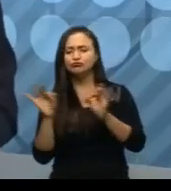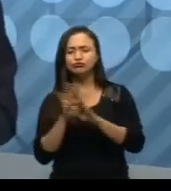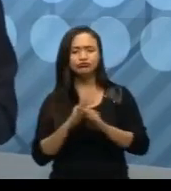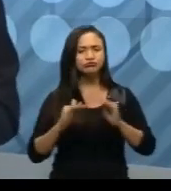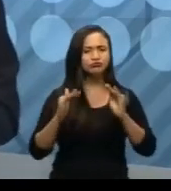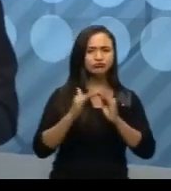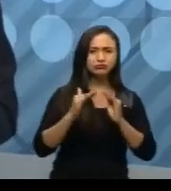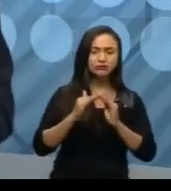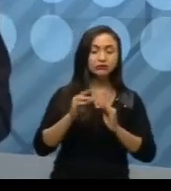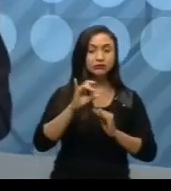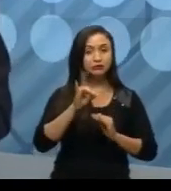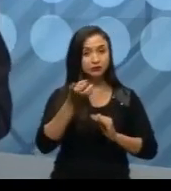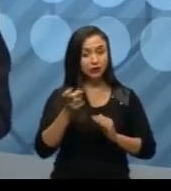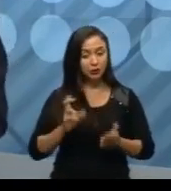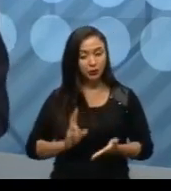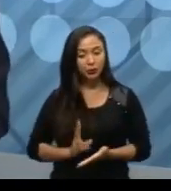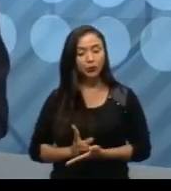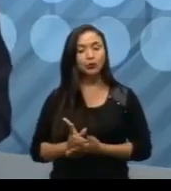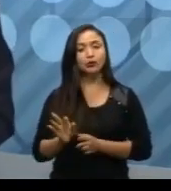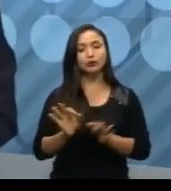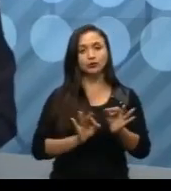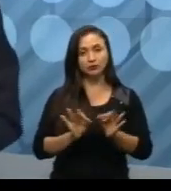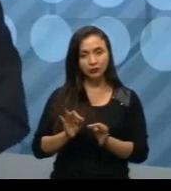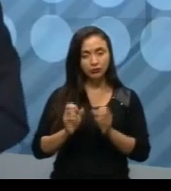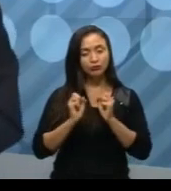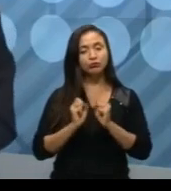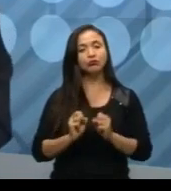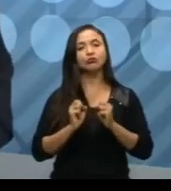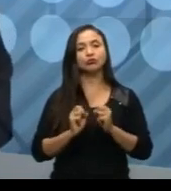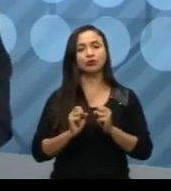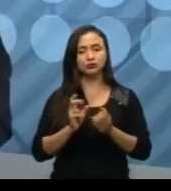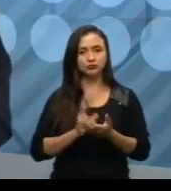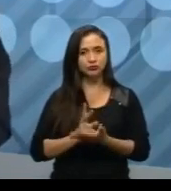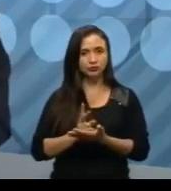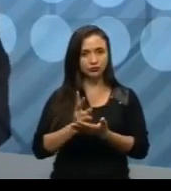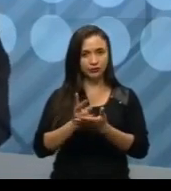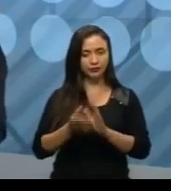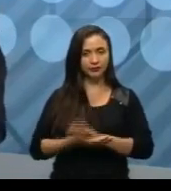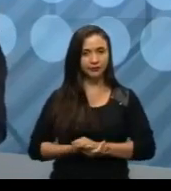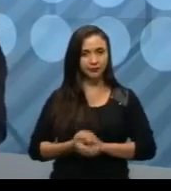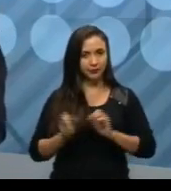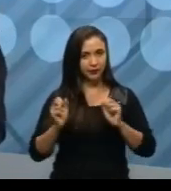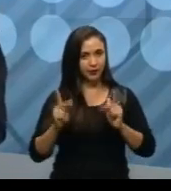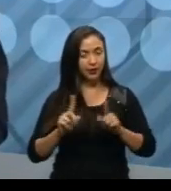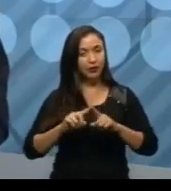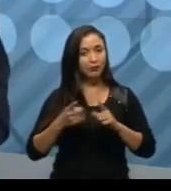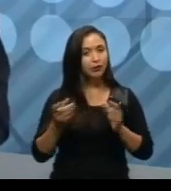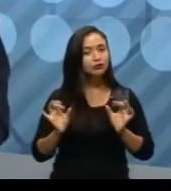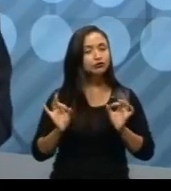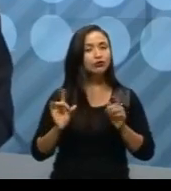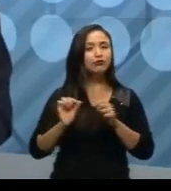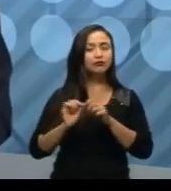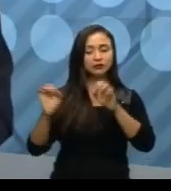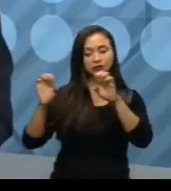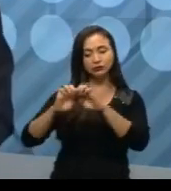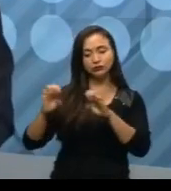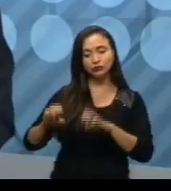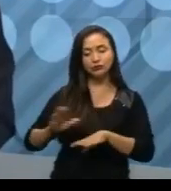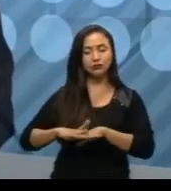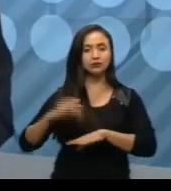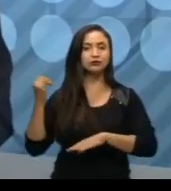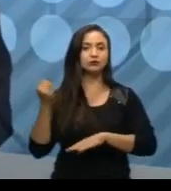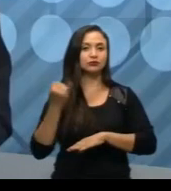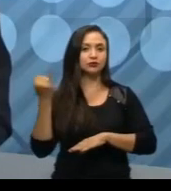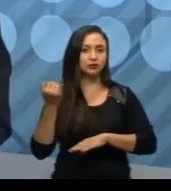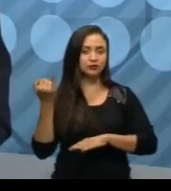Isso, se você quiser continuar o orçamento, você também pode fazer e continuar, tá? Mas a gente vai só até a estrutura e fechamento